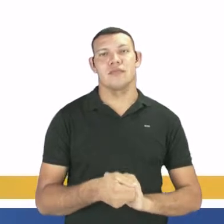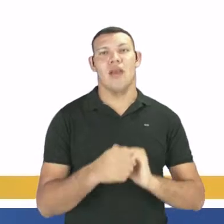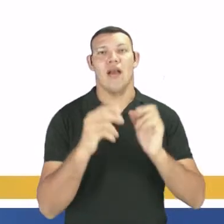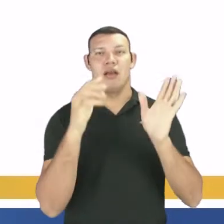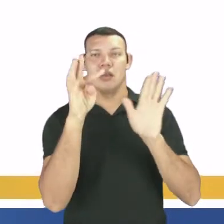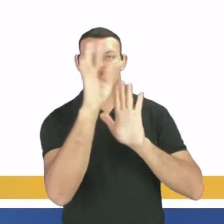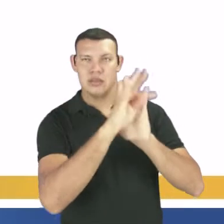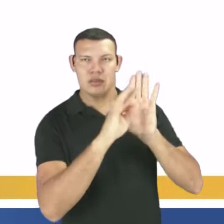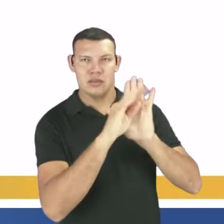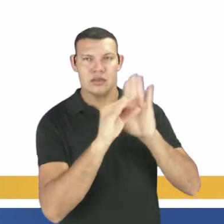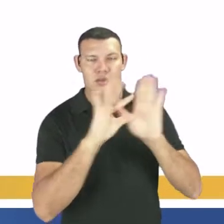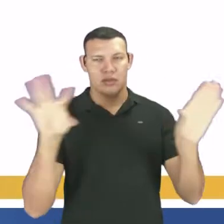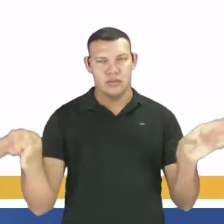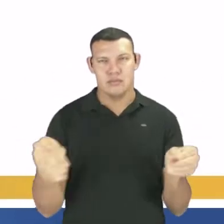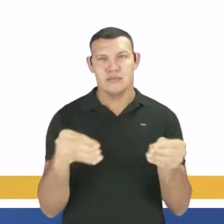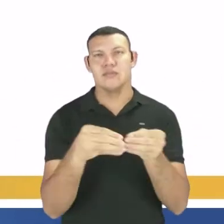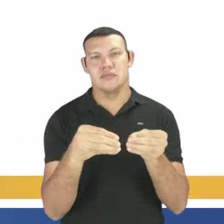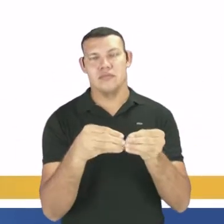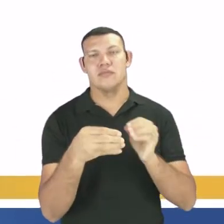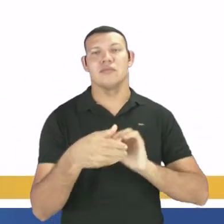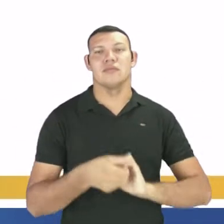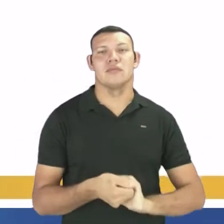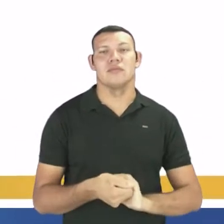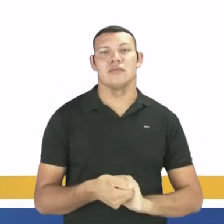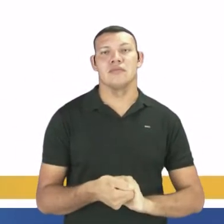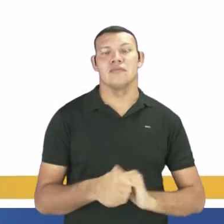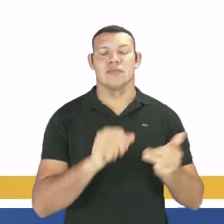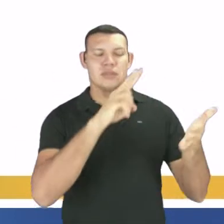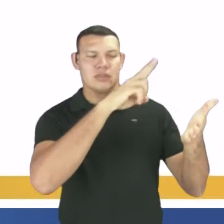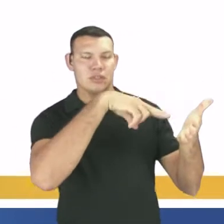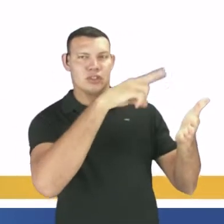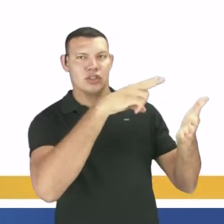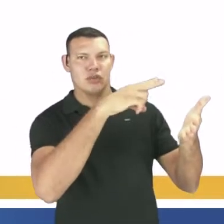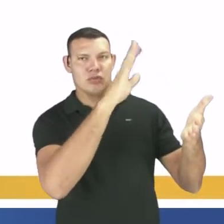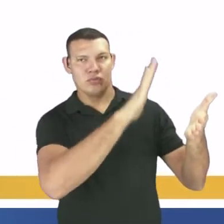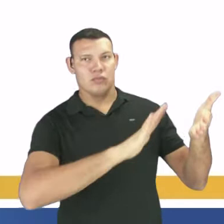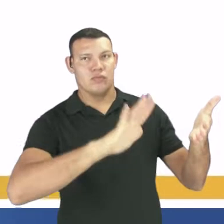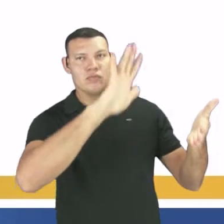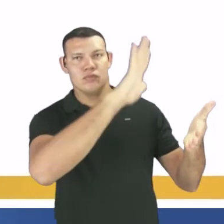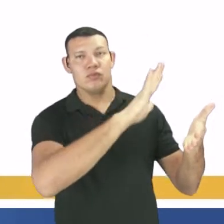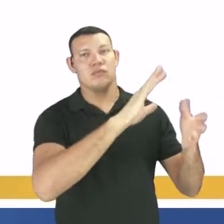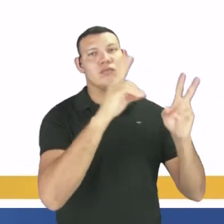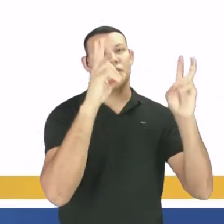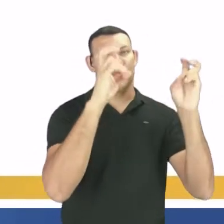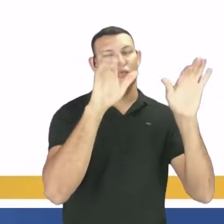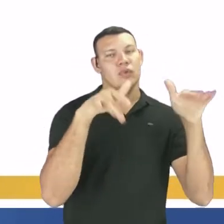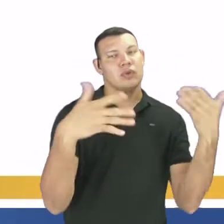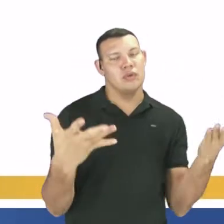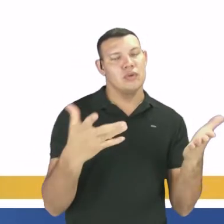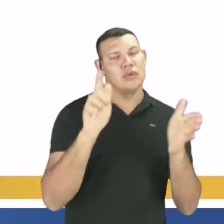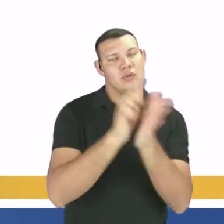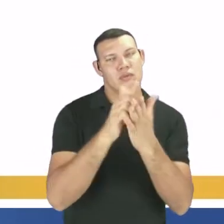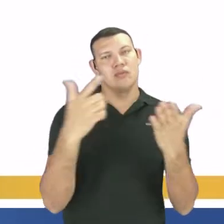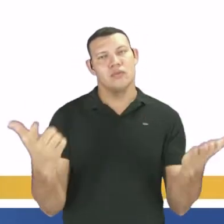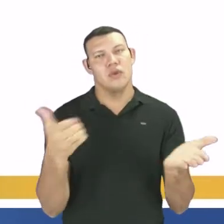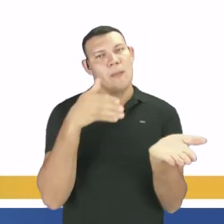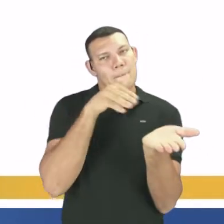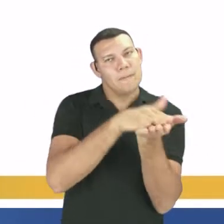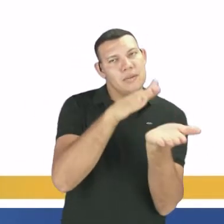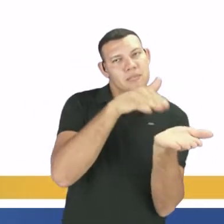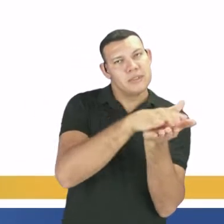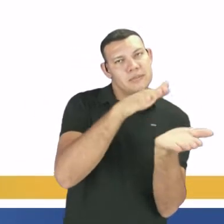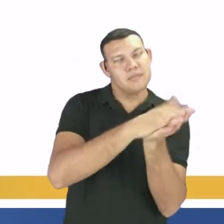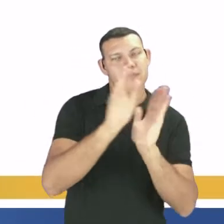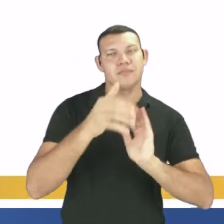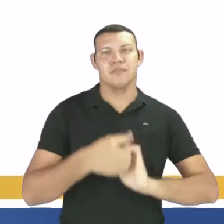que sintetiza, em certa medida, a leitura geral do momento no qual o jornal será publicado,